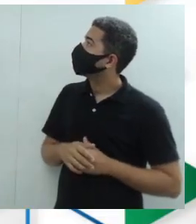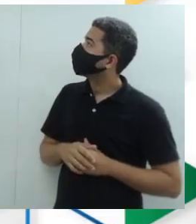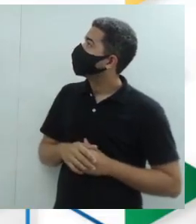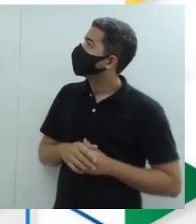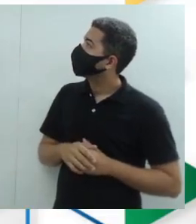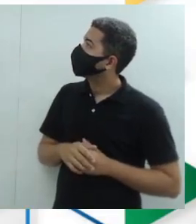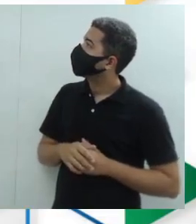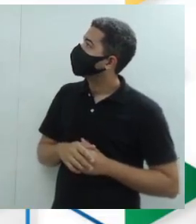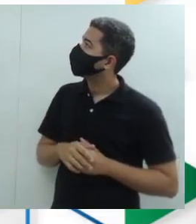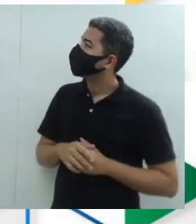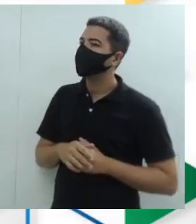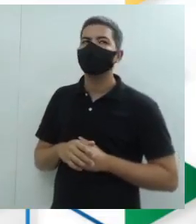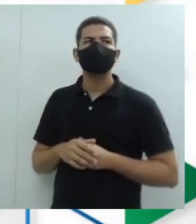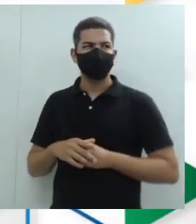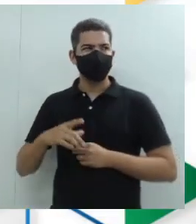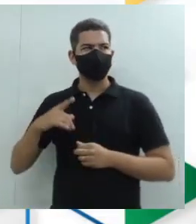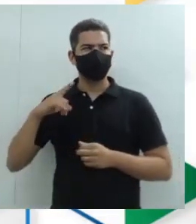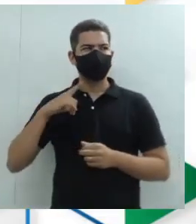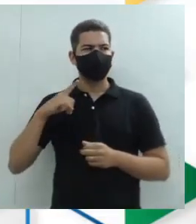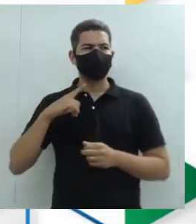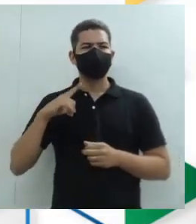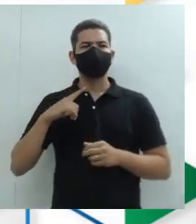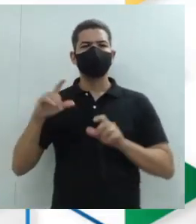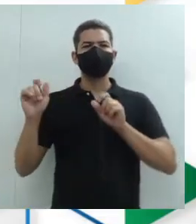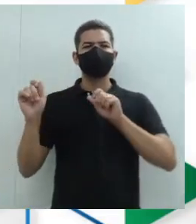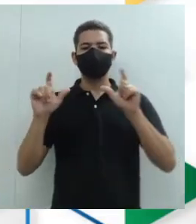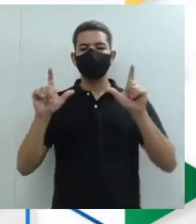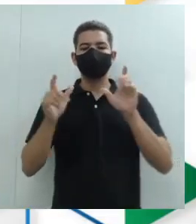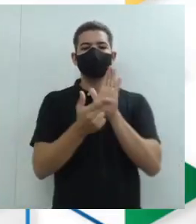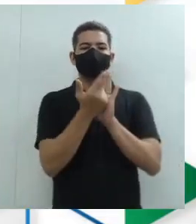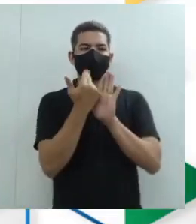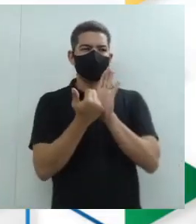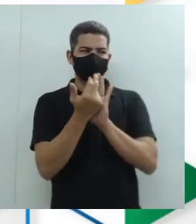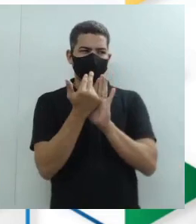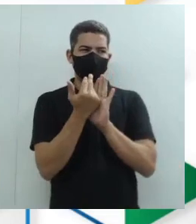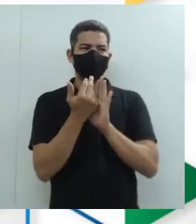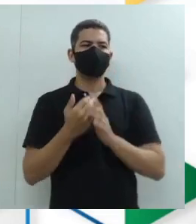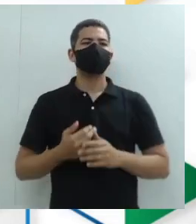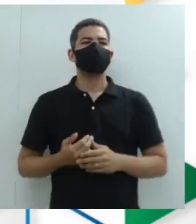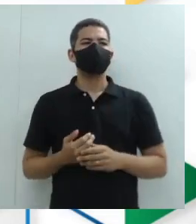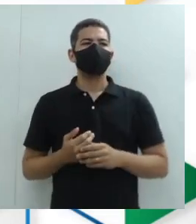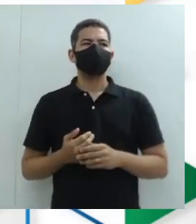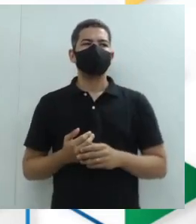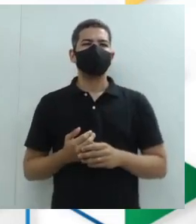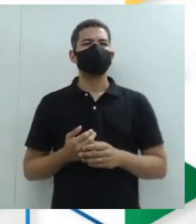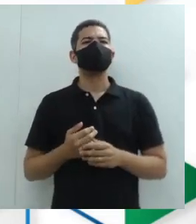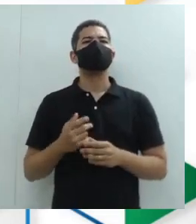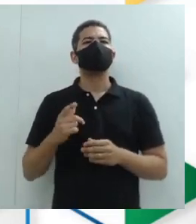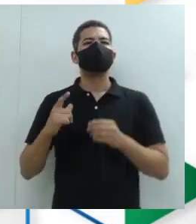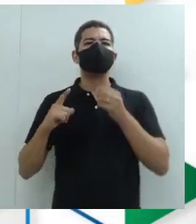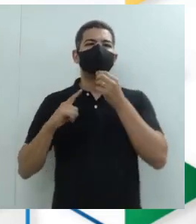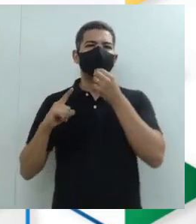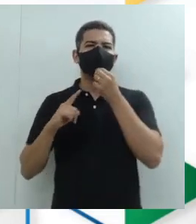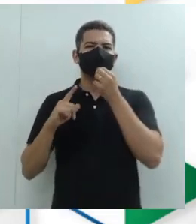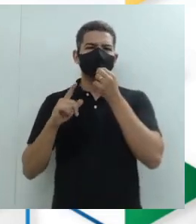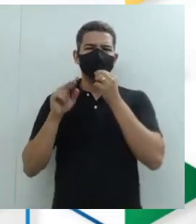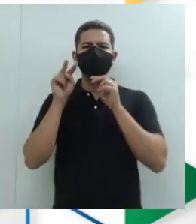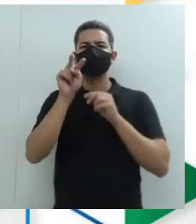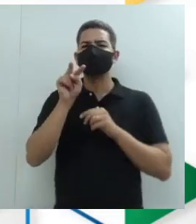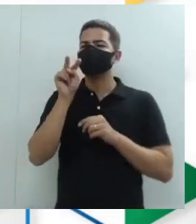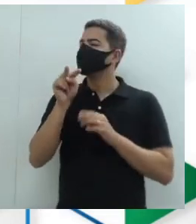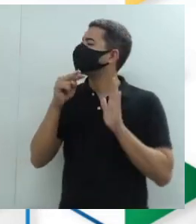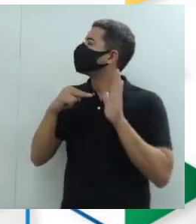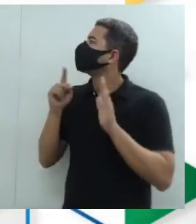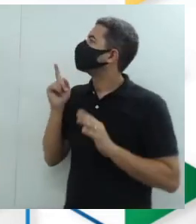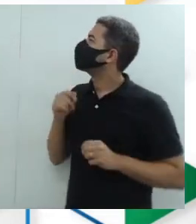leitura trata-se de uma charge. Uma charge que temos aí, vamos observar a